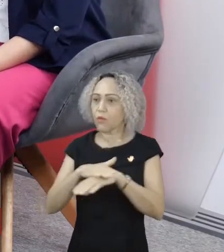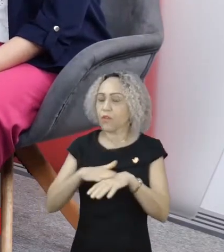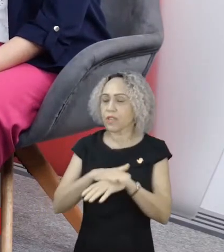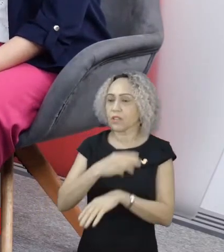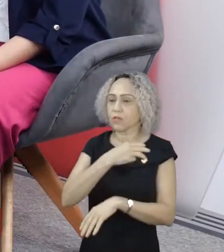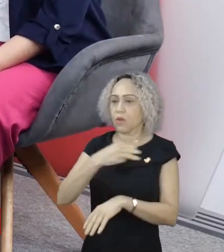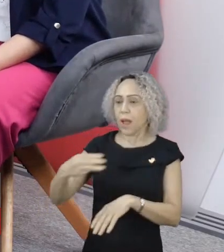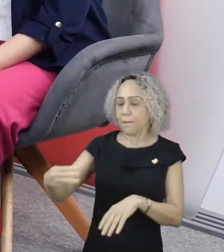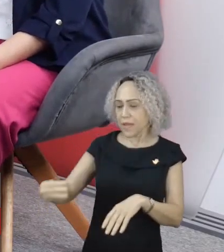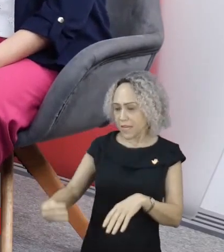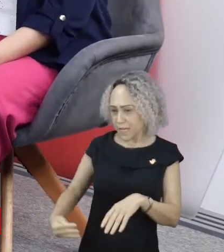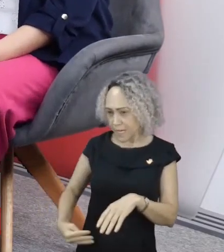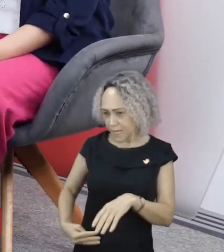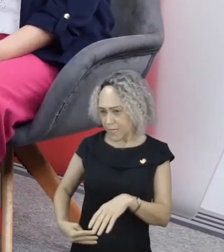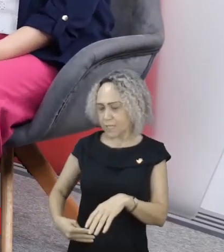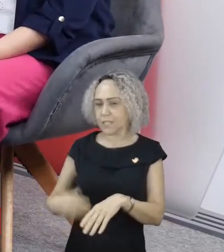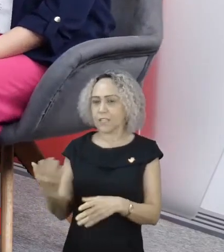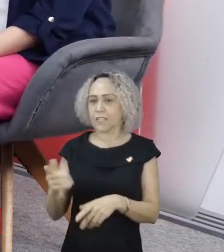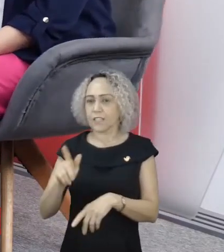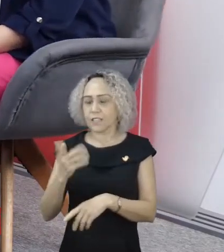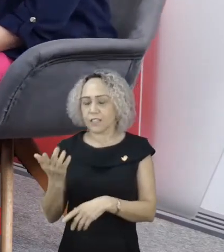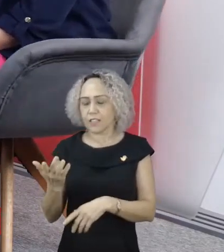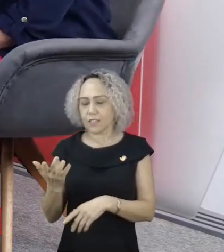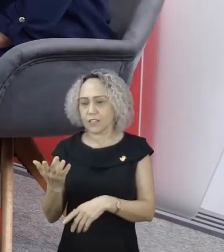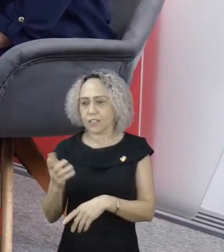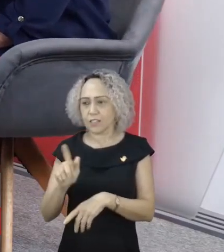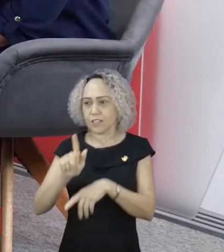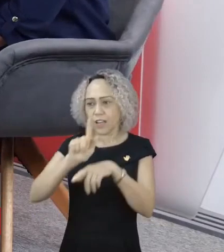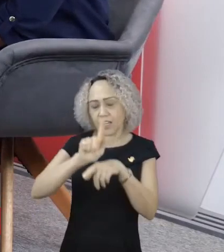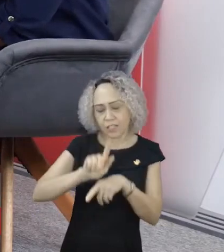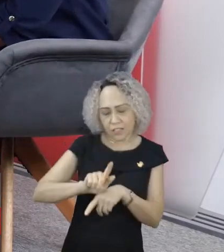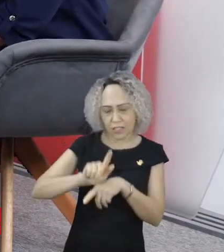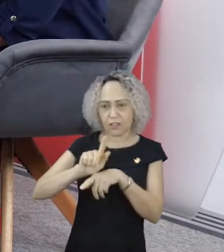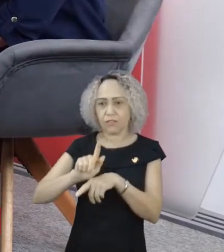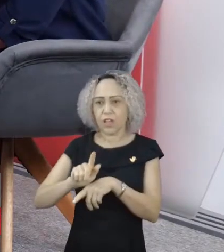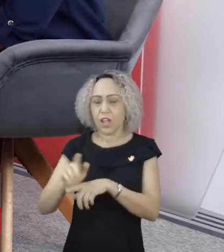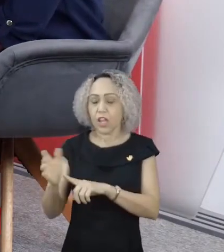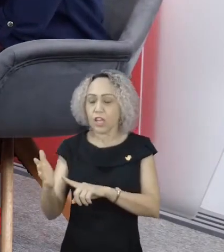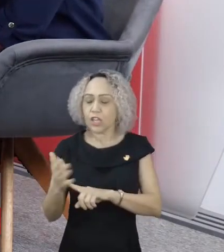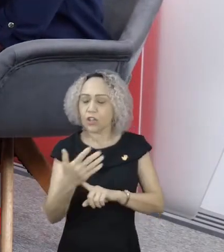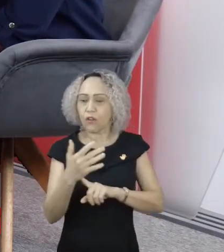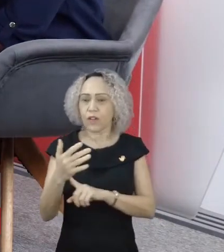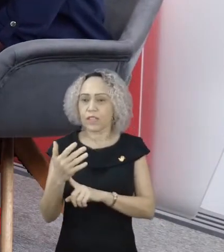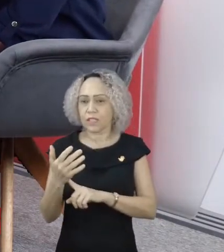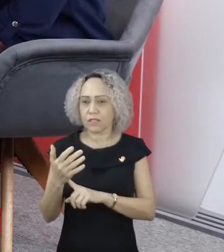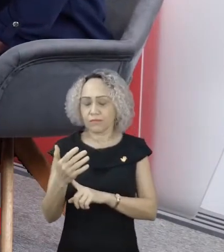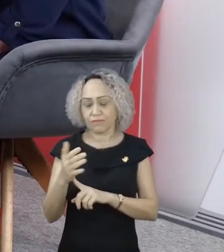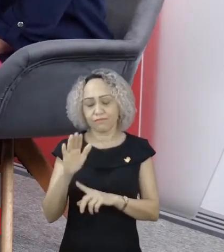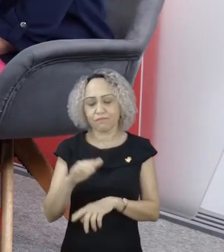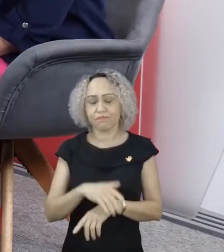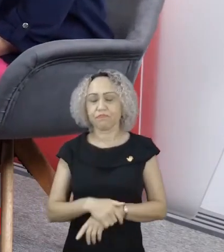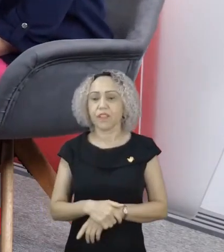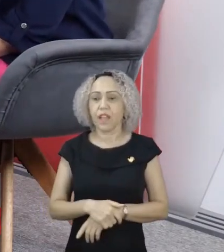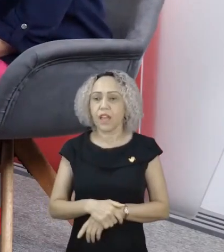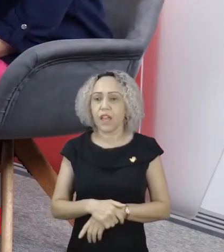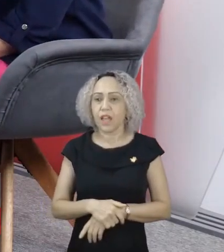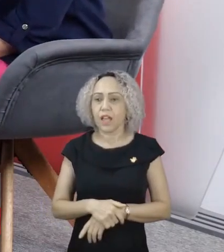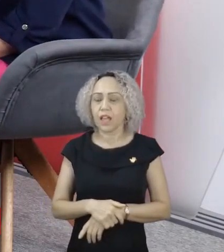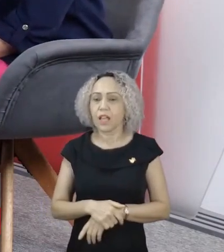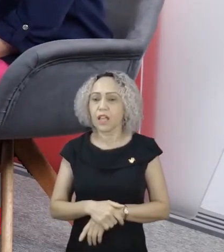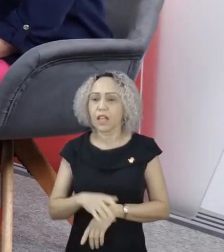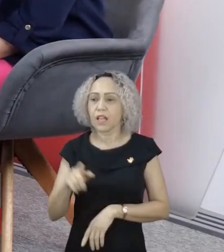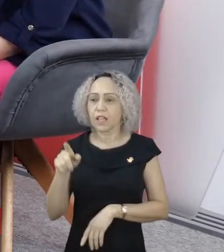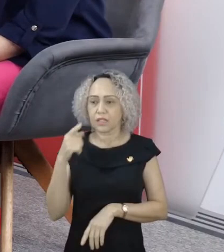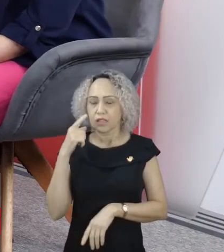Esther Dweck. A gente falou um pouquinho do serviço público, né, e do concurso que vem, o concurso unificado. Eu vou pedir para a